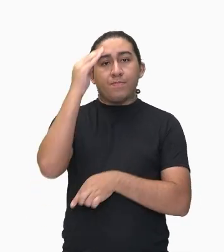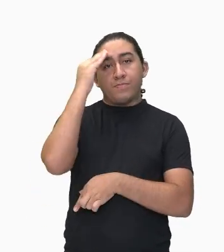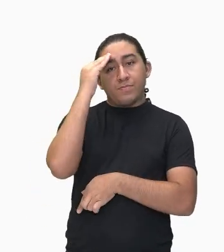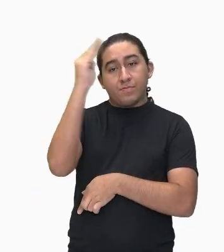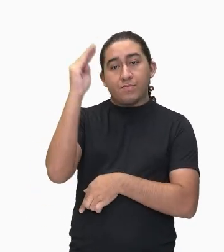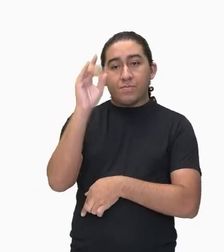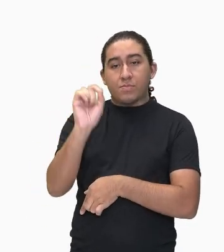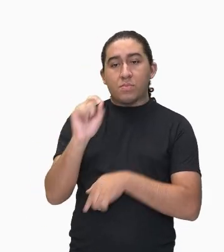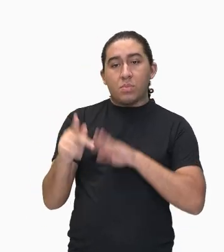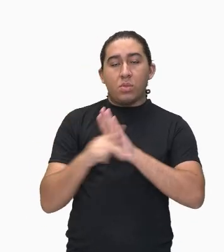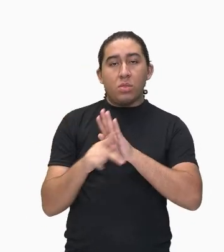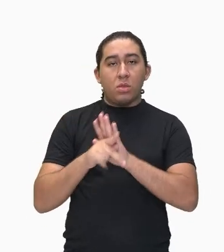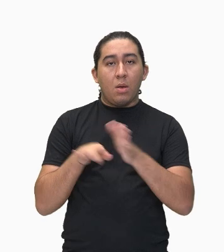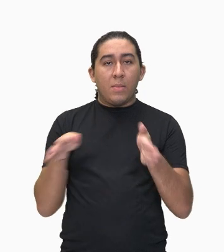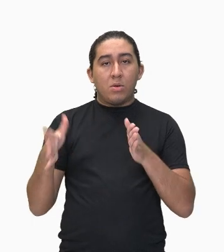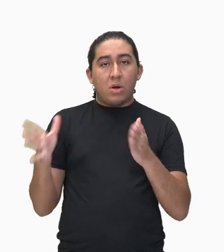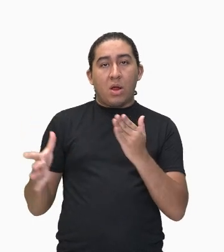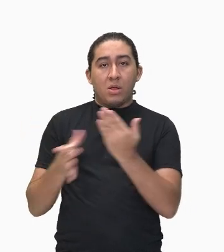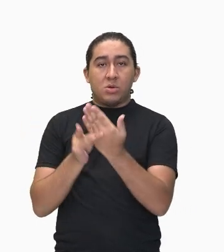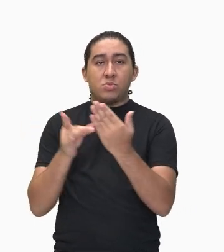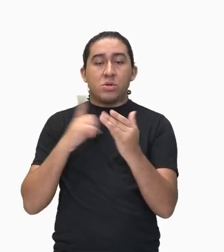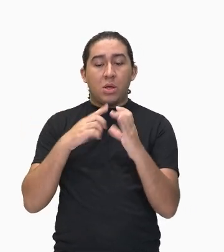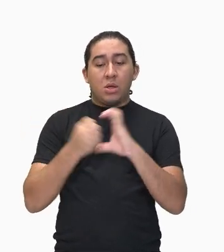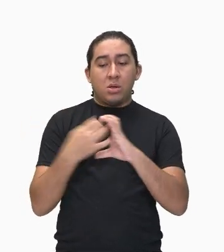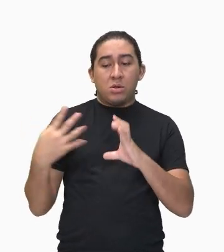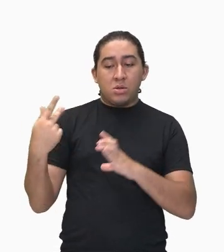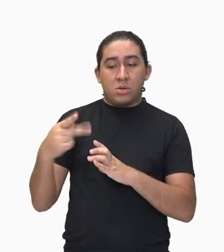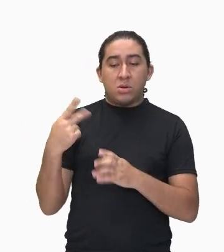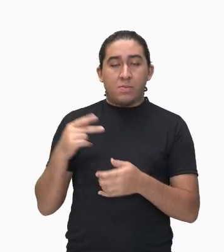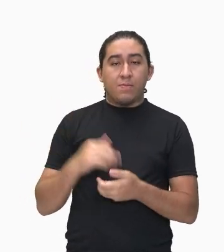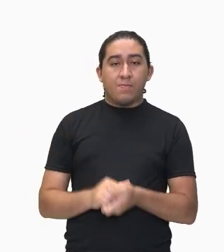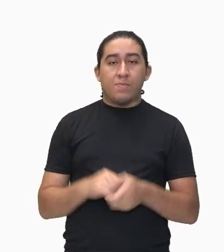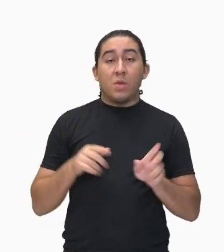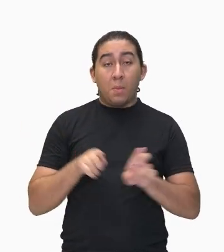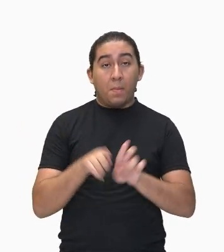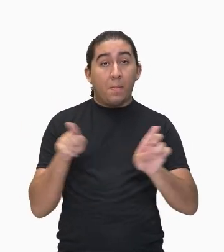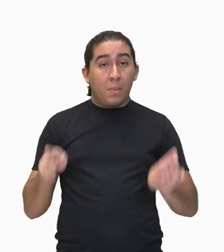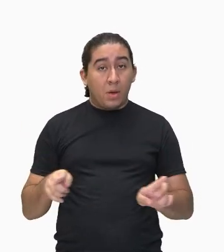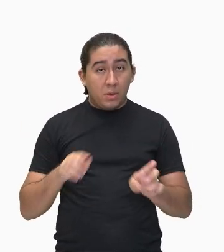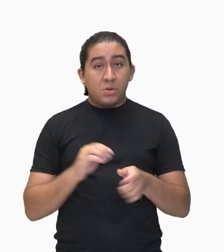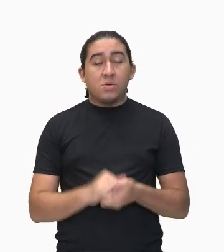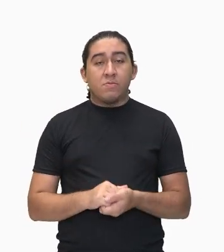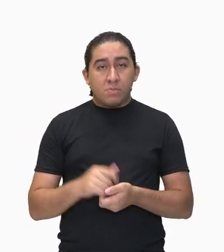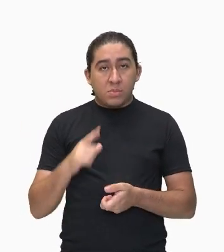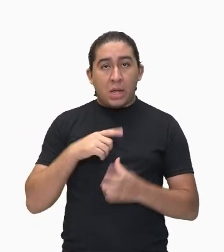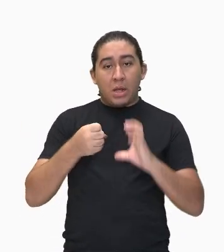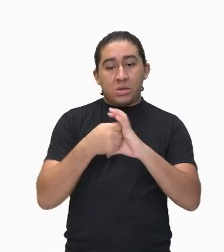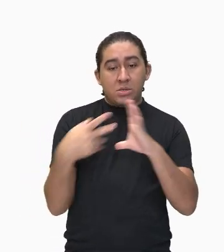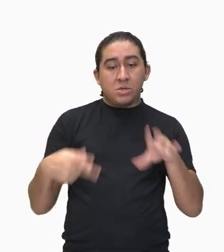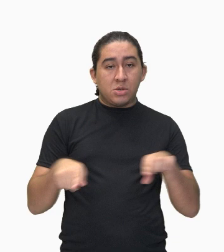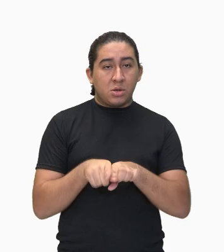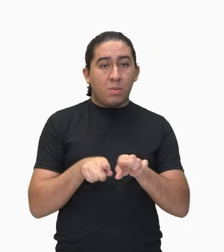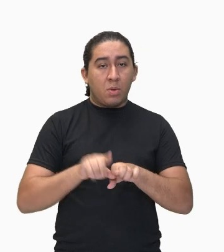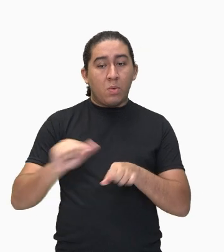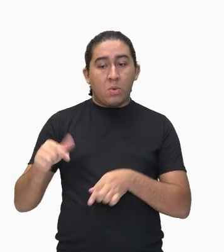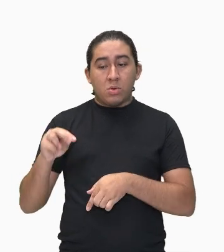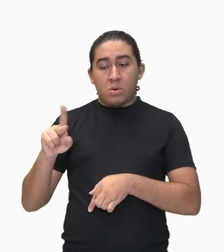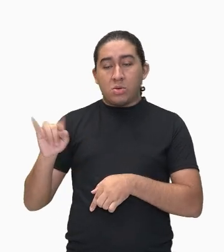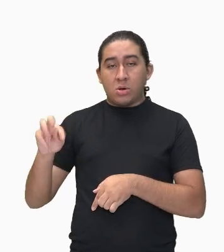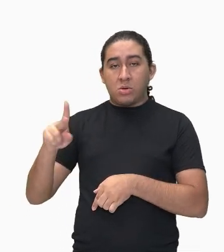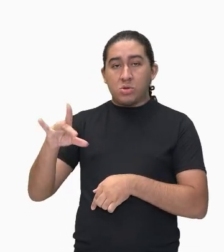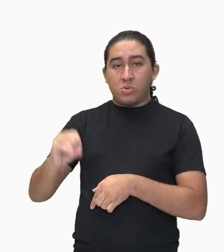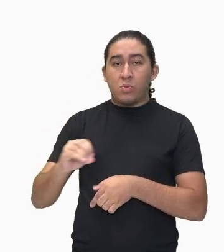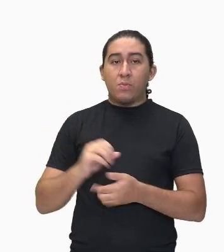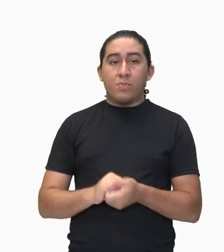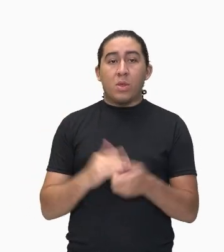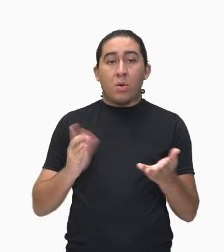principalmente para o realismo, com as características do realismo, mas também com características do naturalismo. E vamos ver